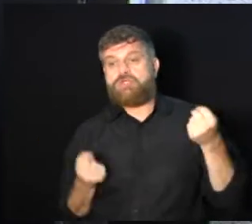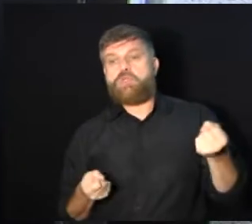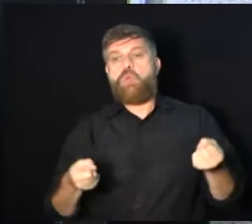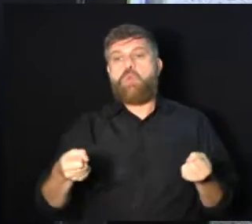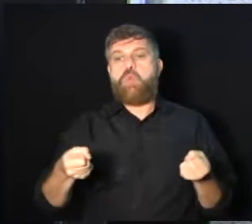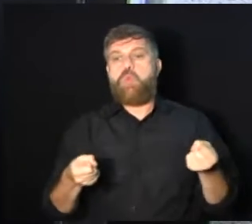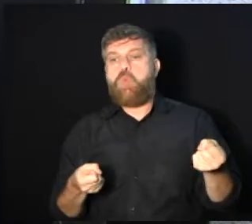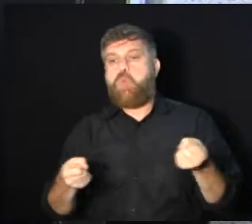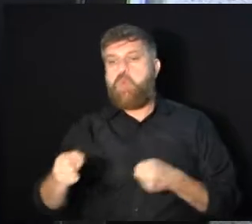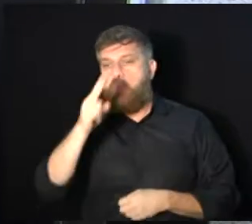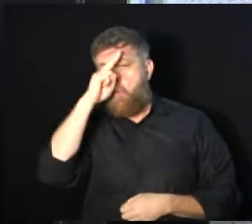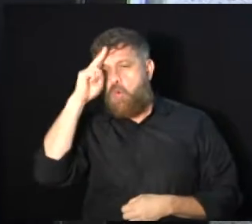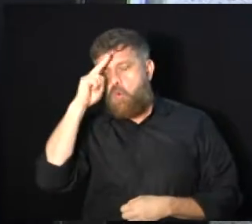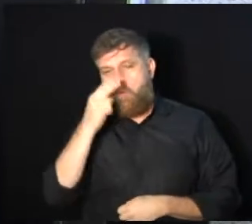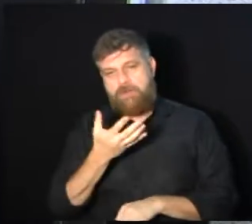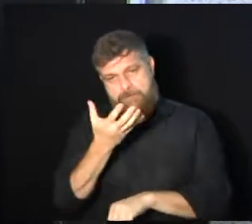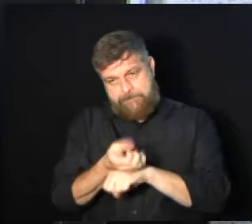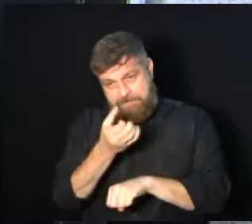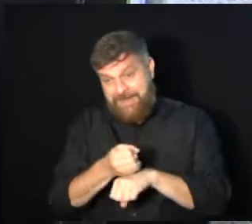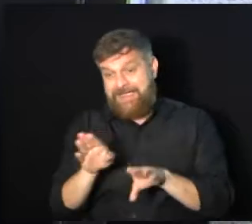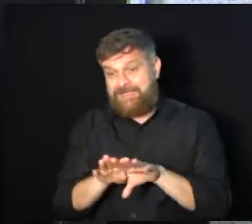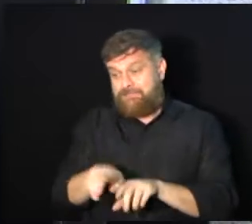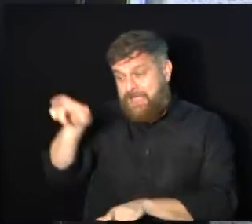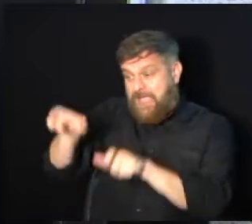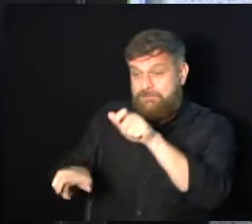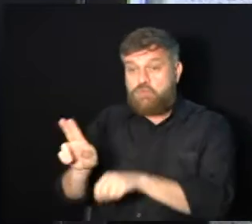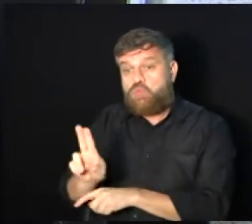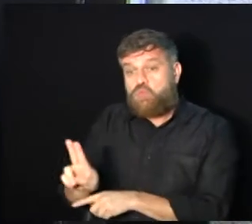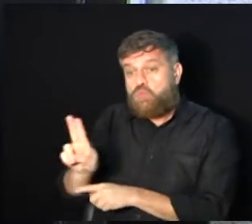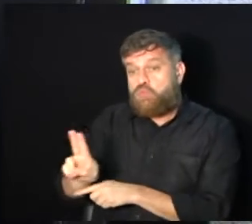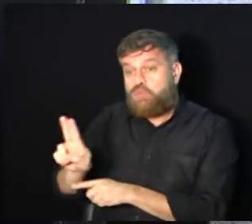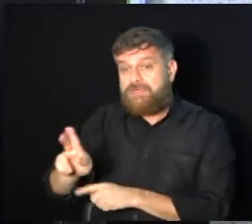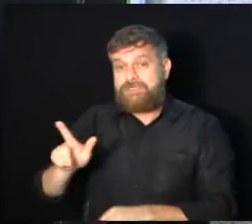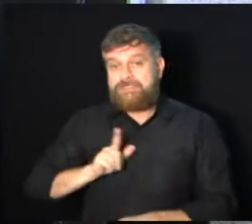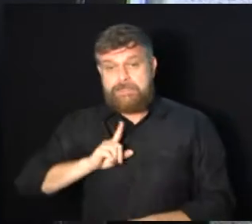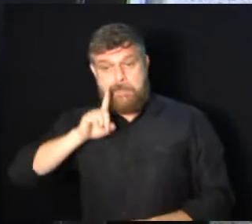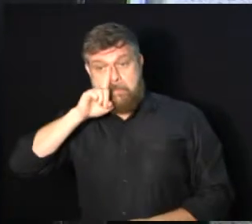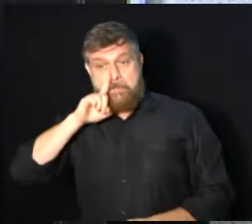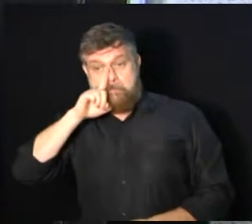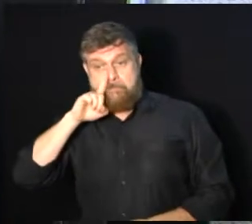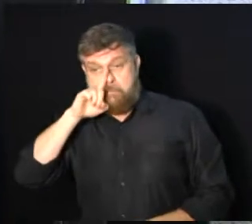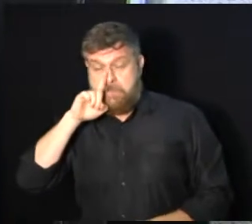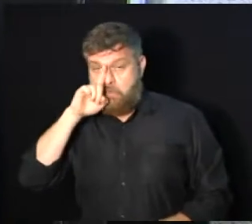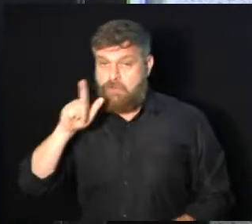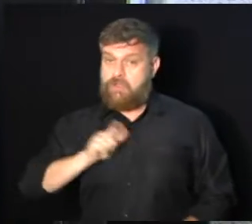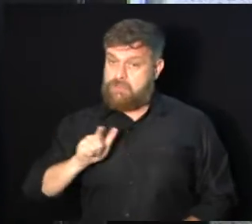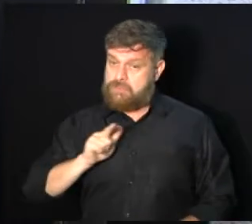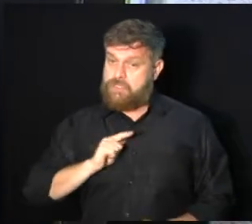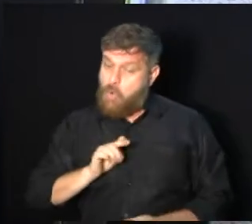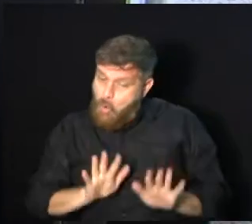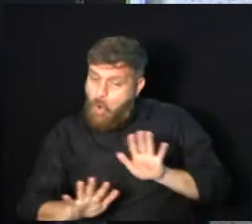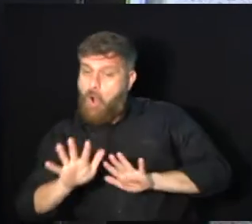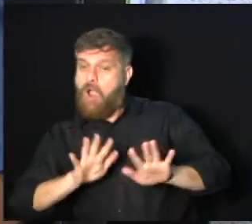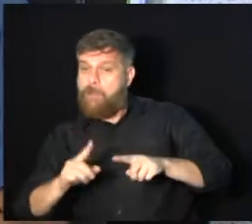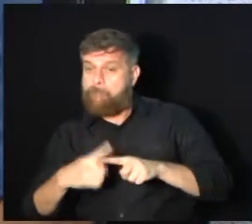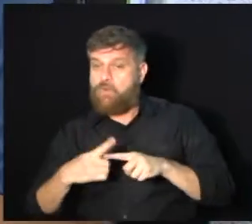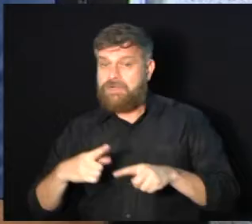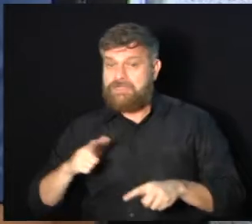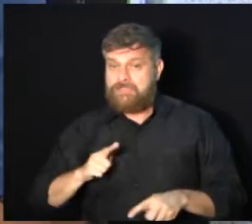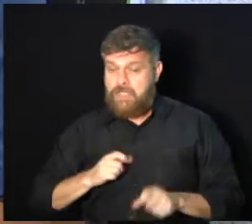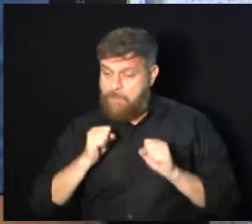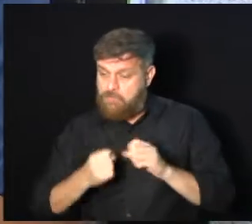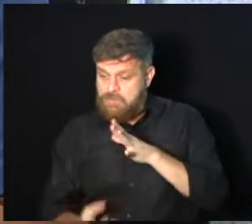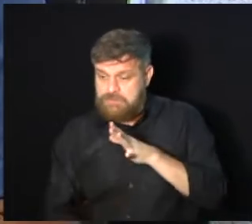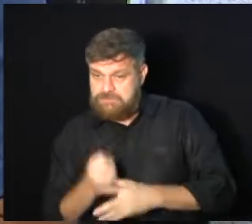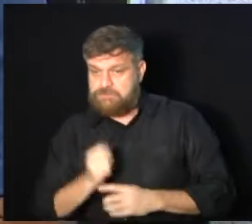por aplicativo, como também os usuários do serviço, fiquem vivendo uma vulnerabilidade, né, fiquem expostos